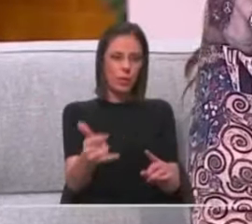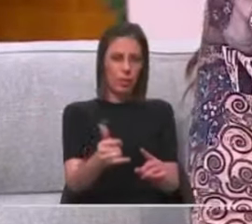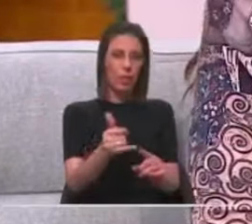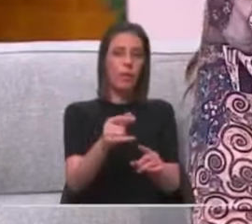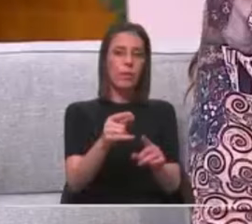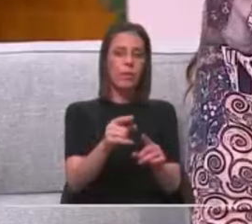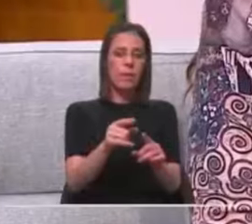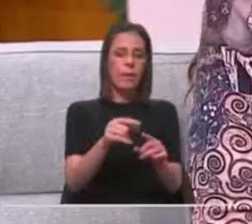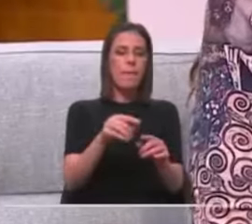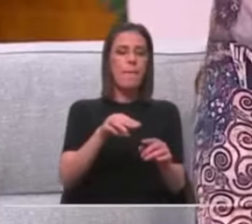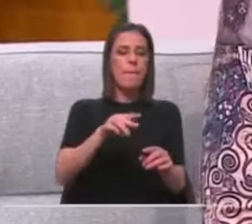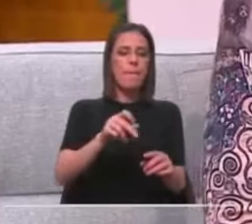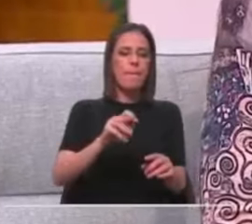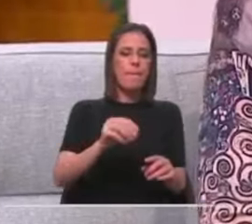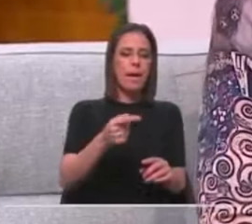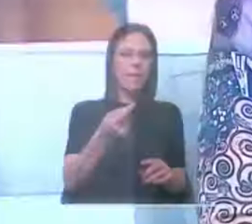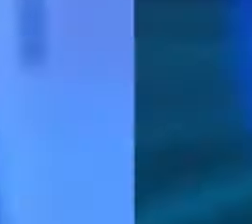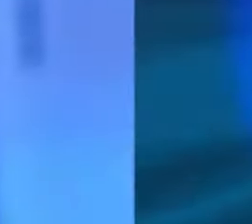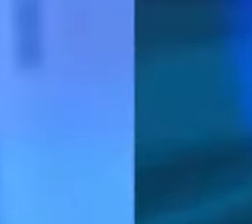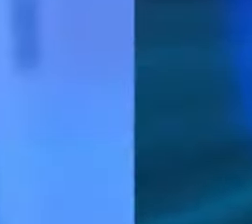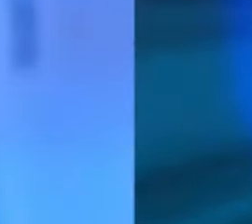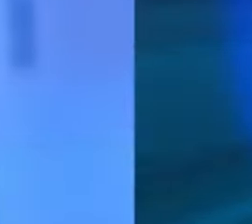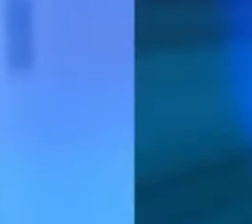ao Masterplan. Vamos.